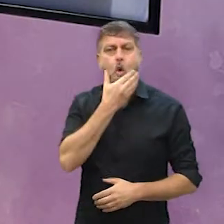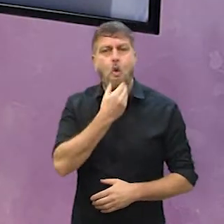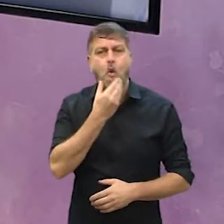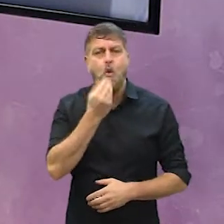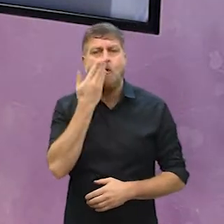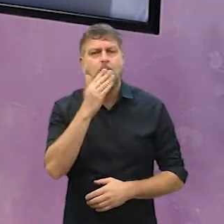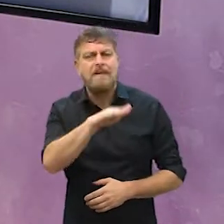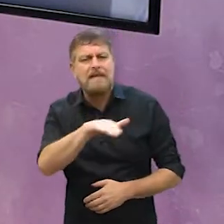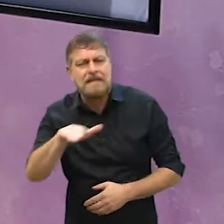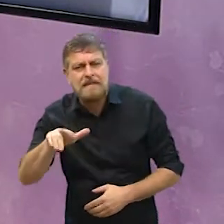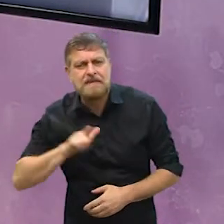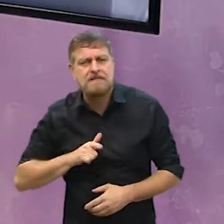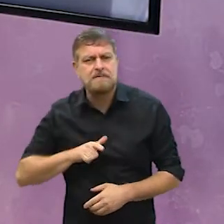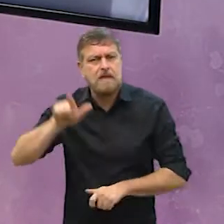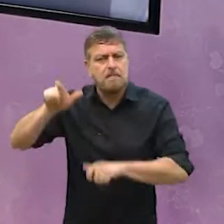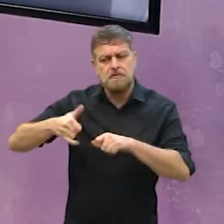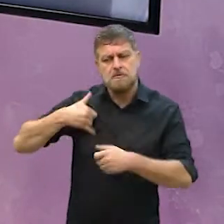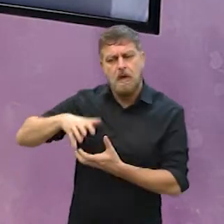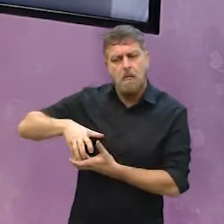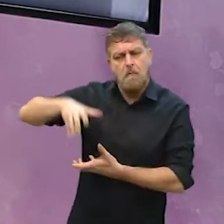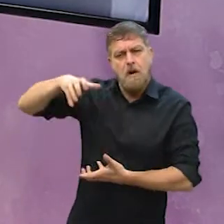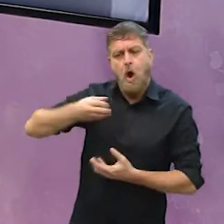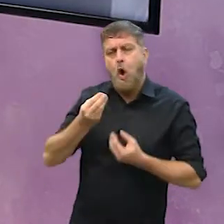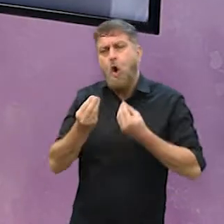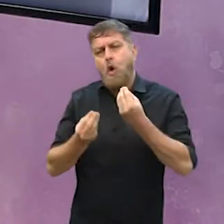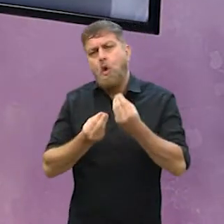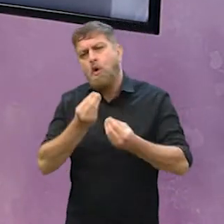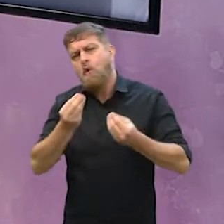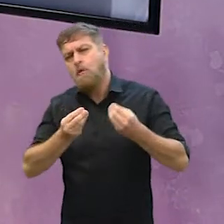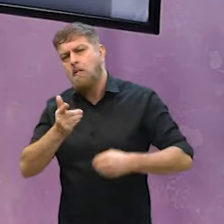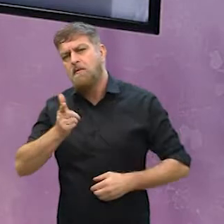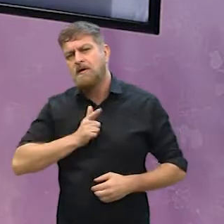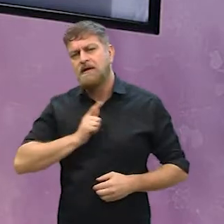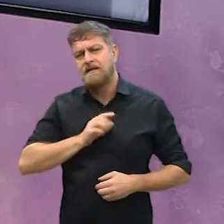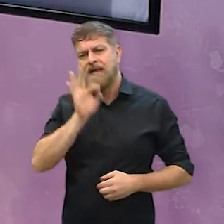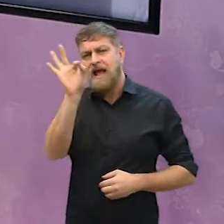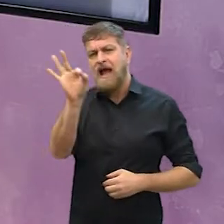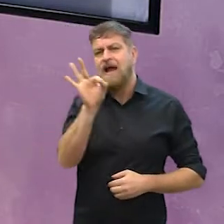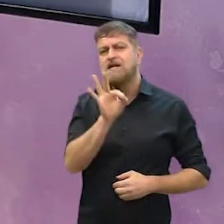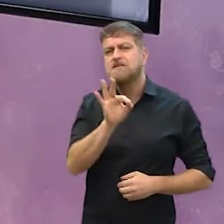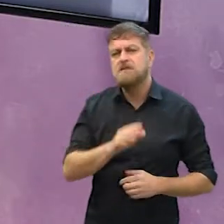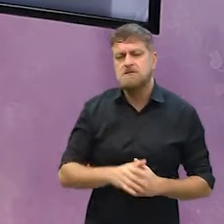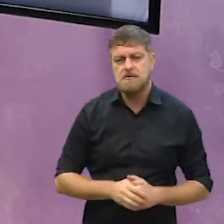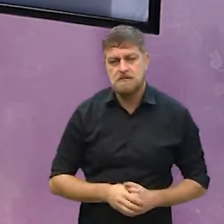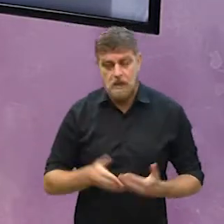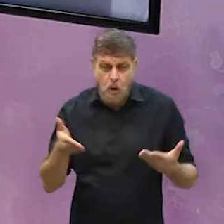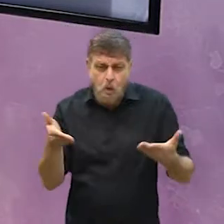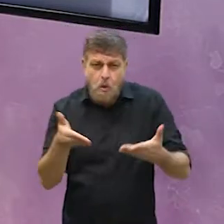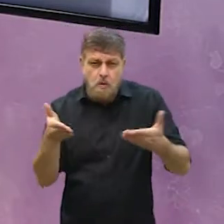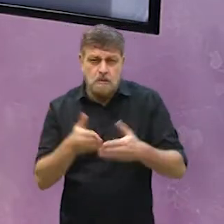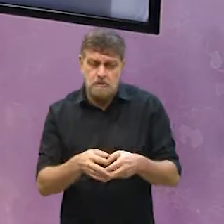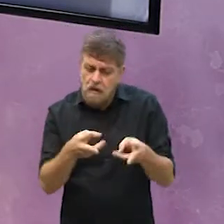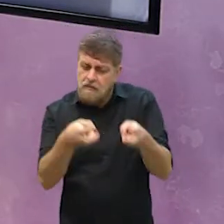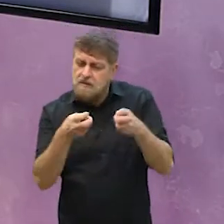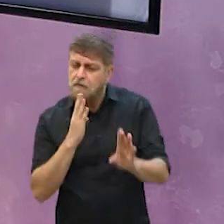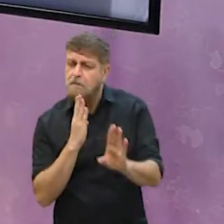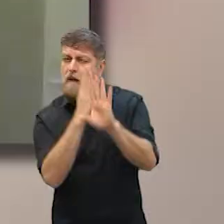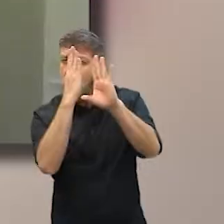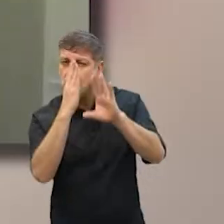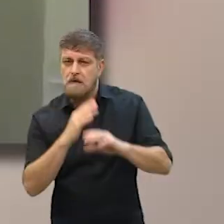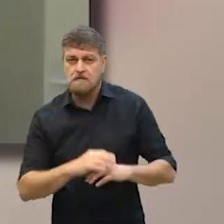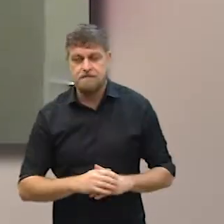crianças pessoas mais velhas como que é como que é a linha estatística dos seus pacientes hoje que que o seu